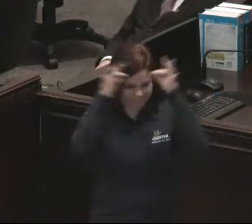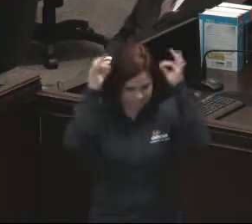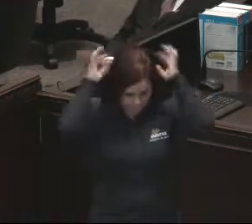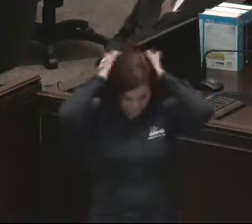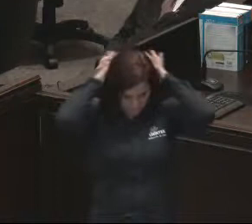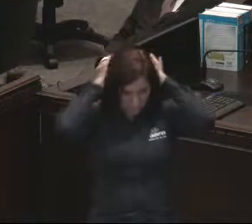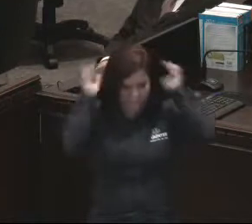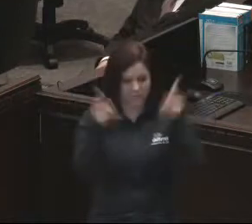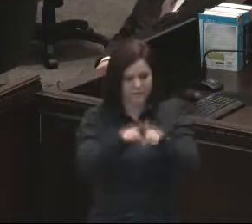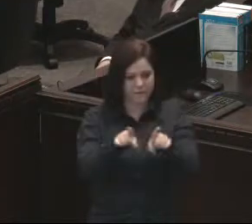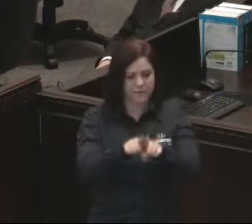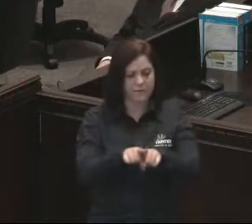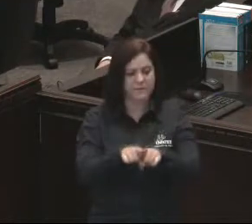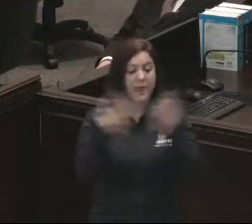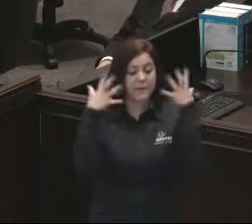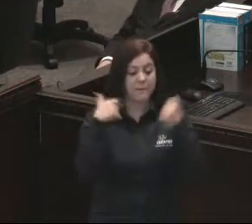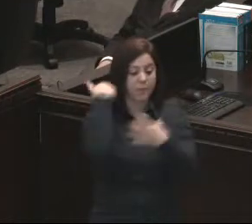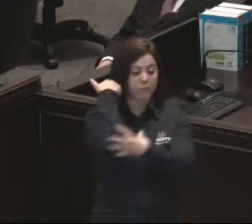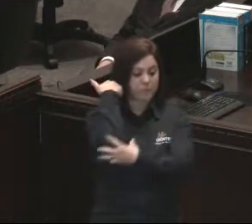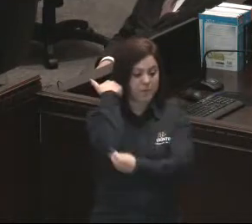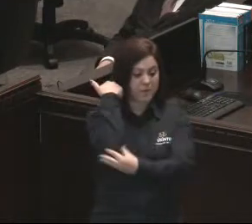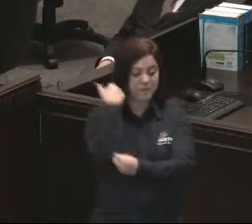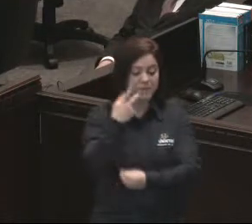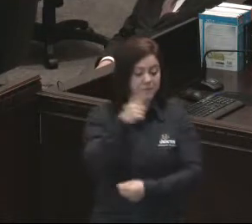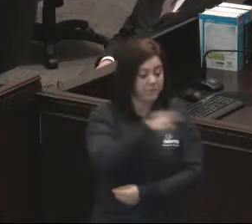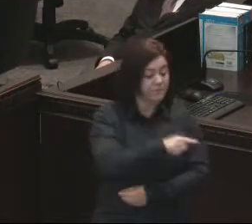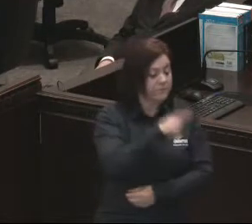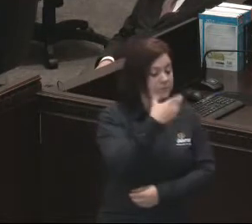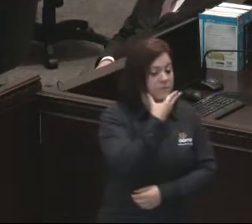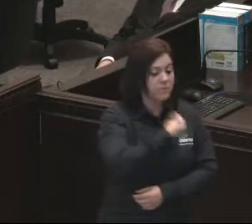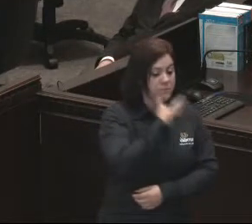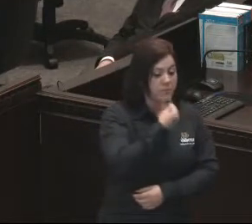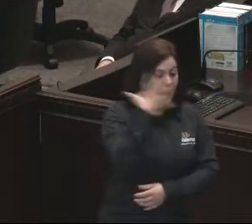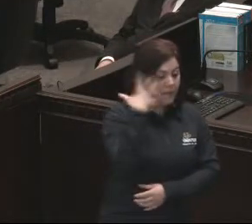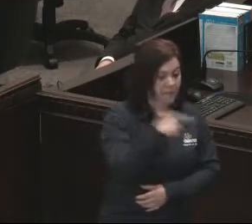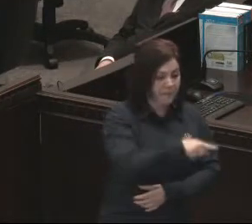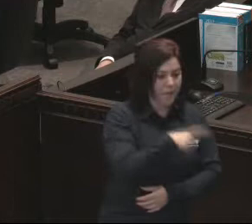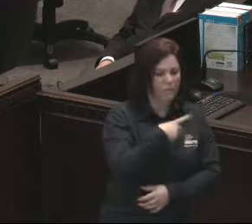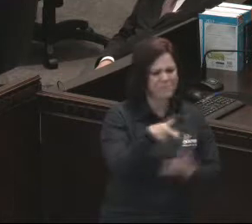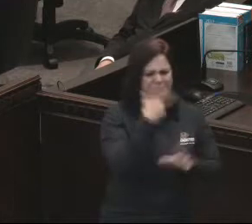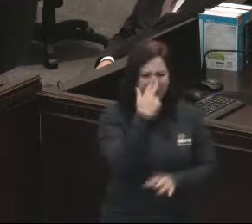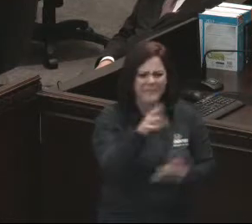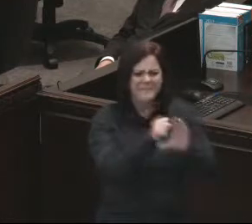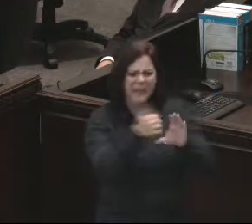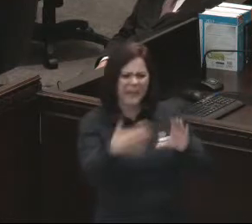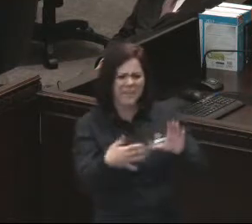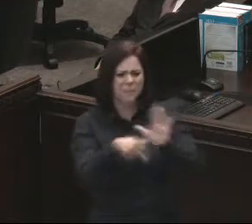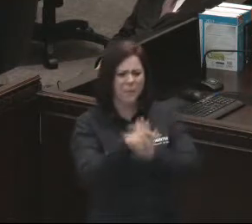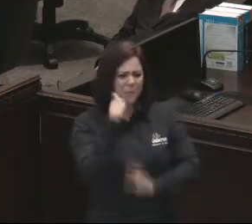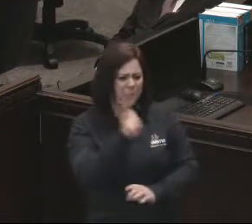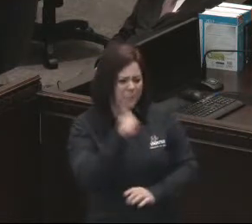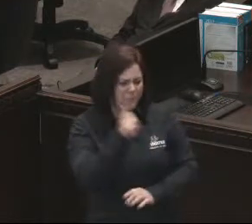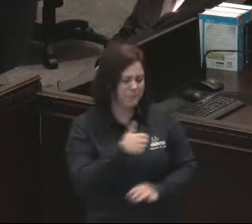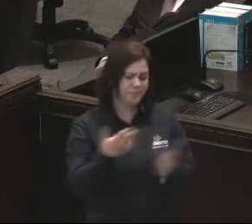que determinam que aquele macho talvez esteja com mais características femininas,